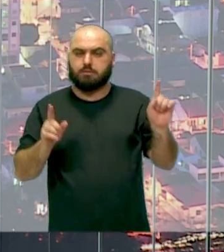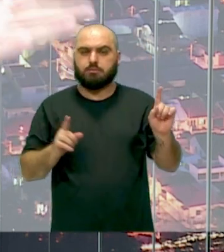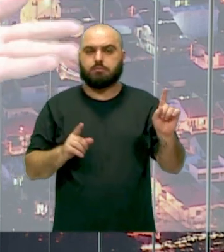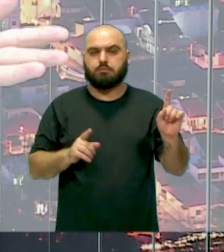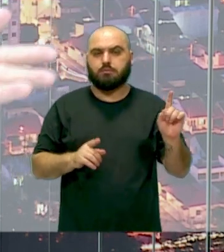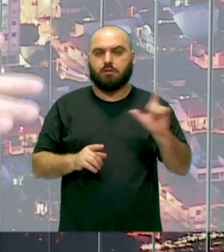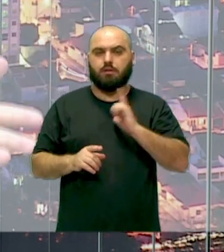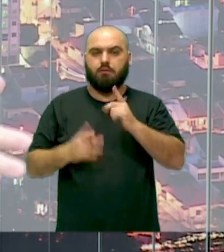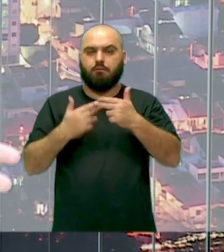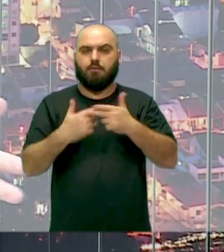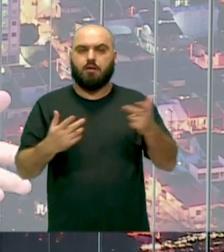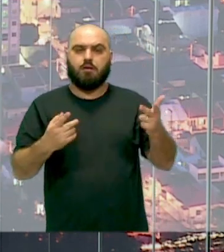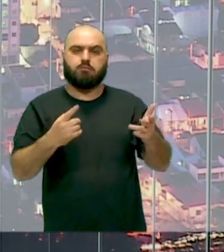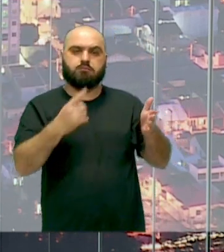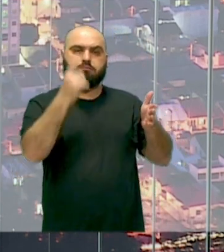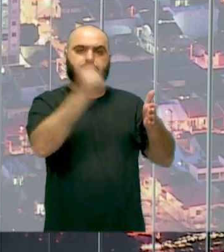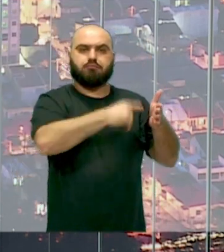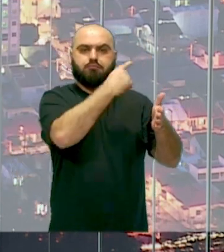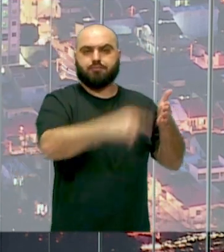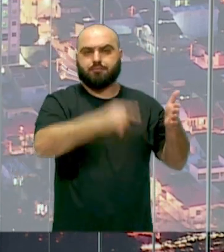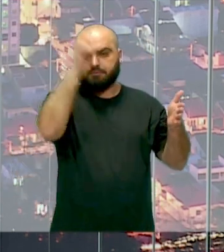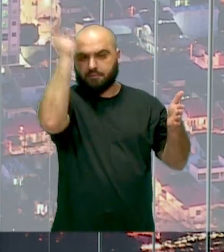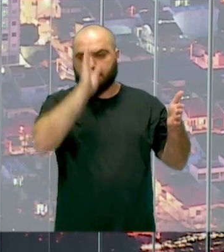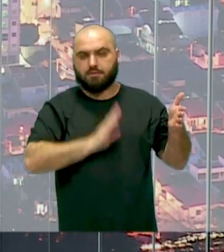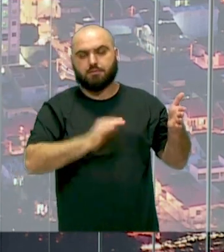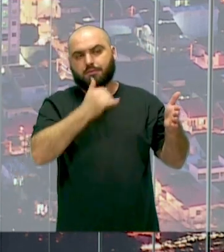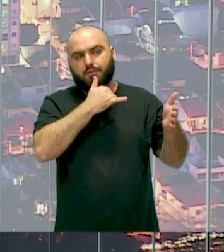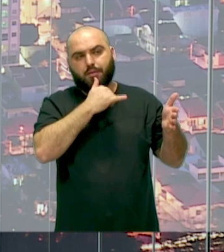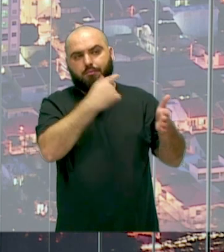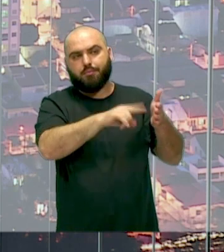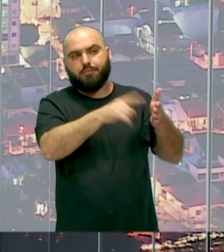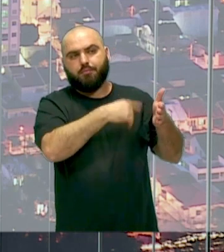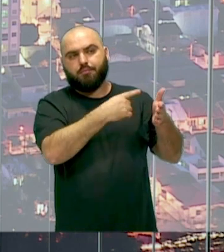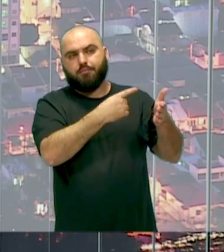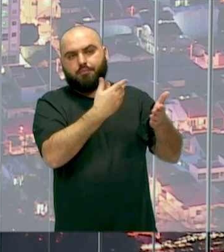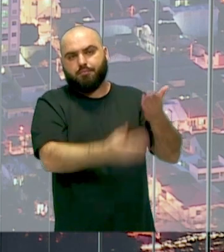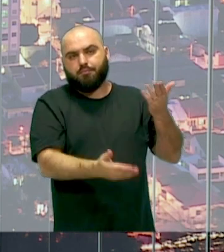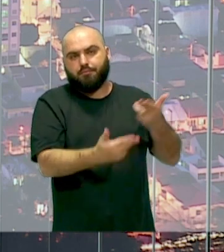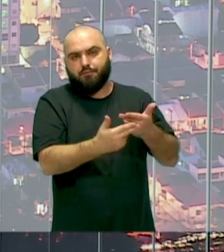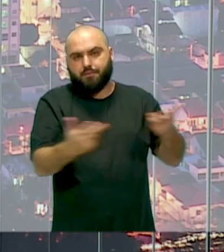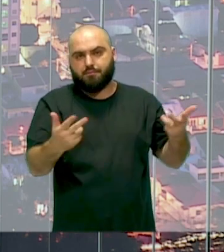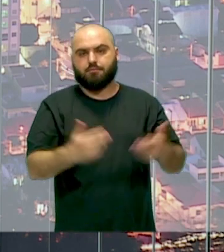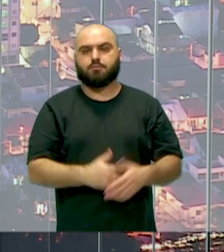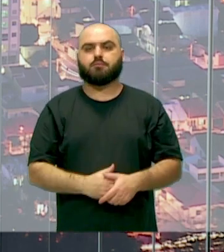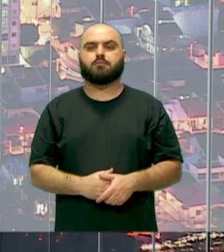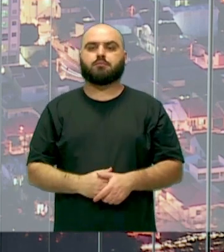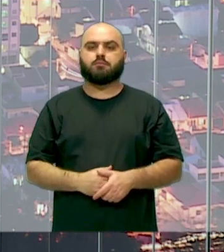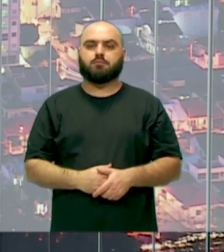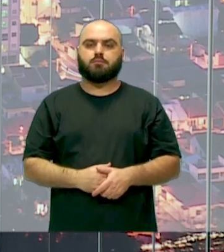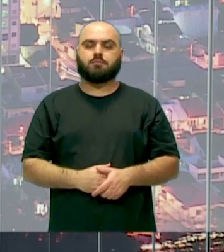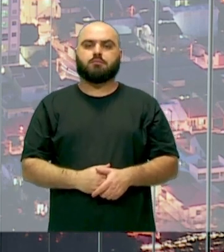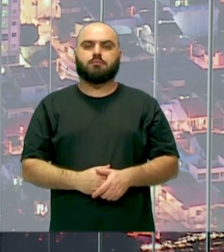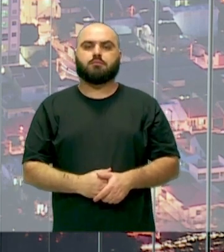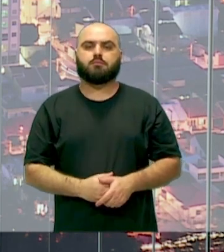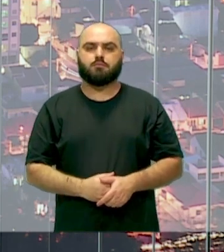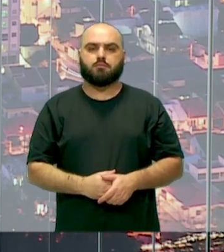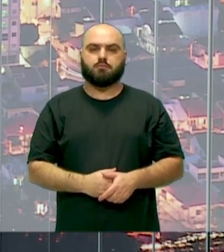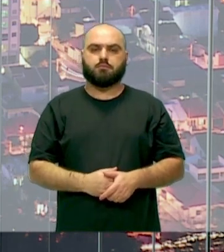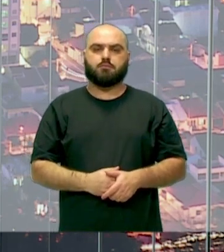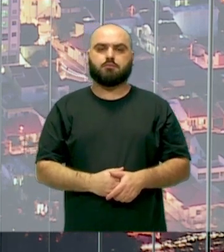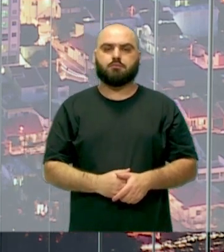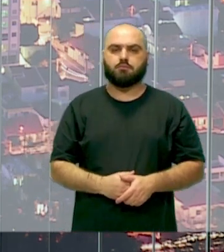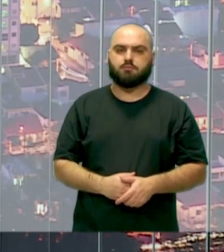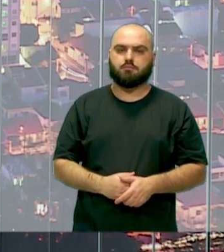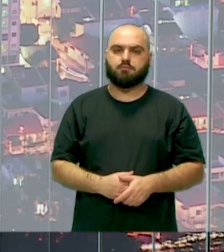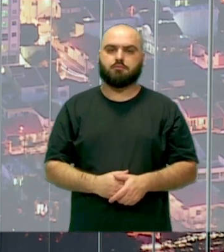uma porção de coisas que foram desconstruídas no Brasil, infelizmente, mas até quando eu ainda estava fazendo concurso, enfim...